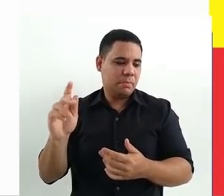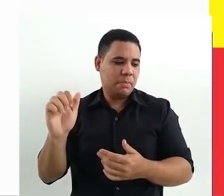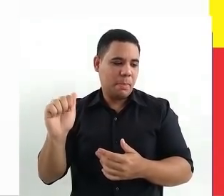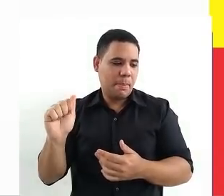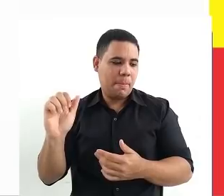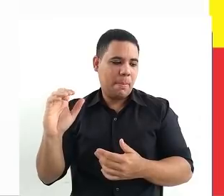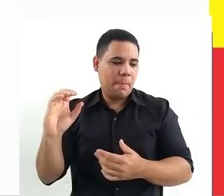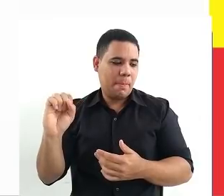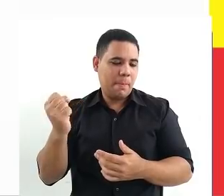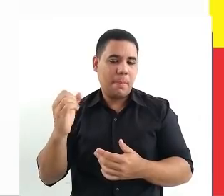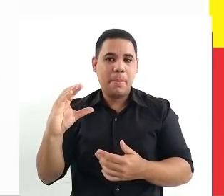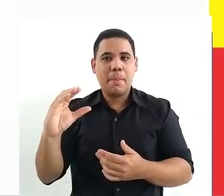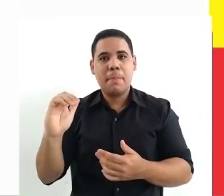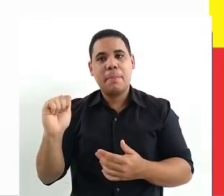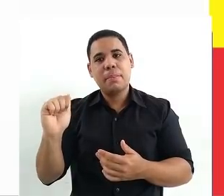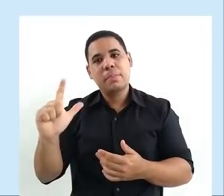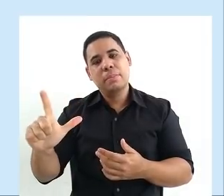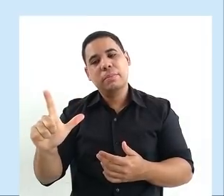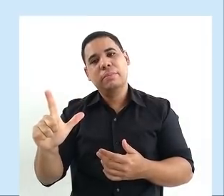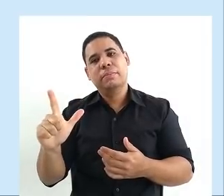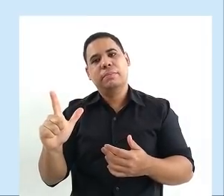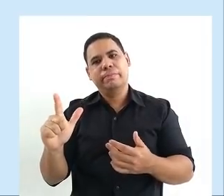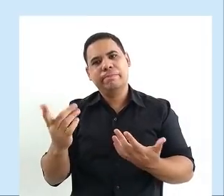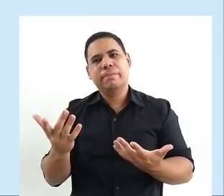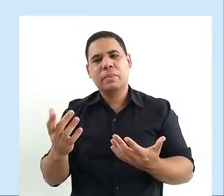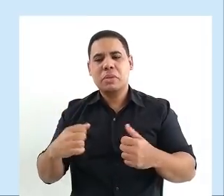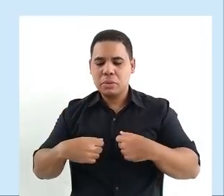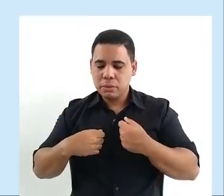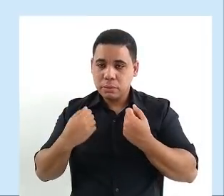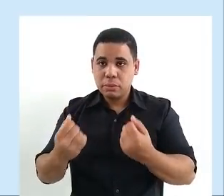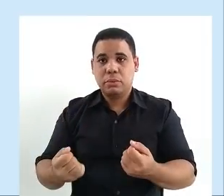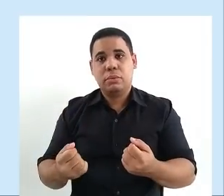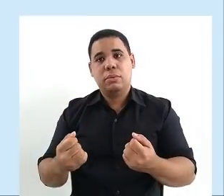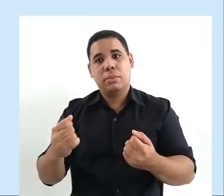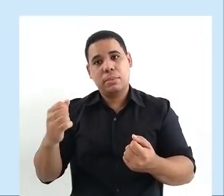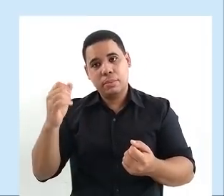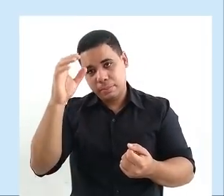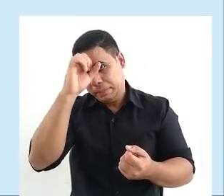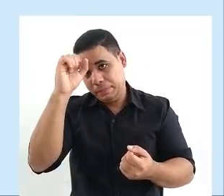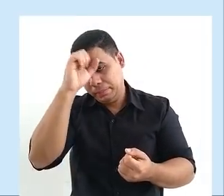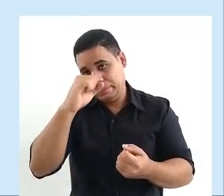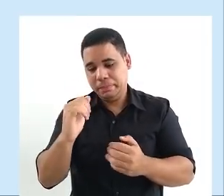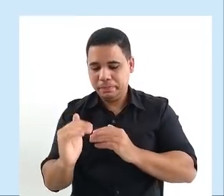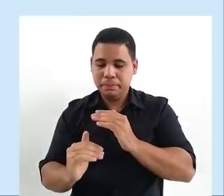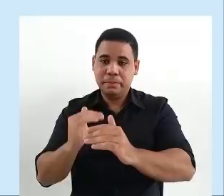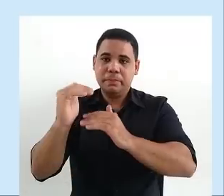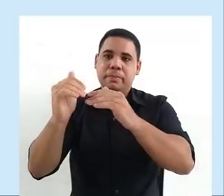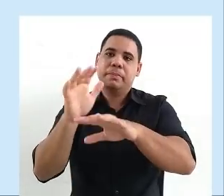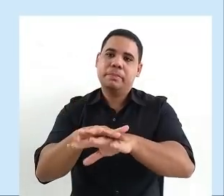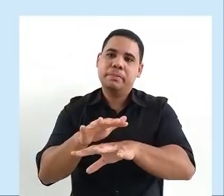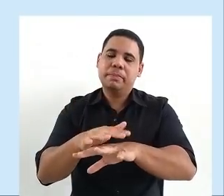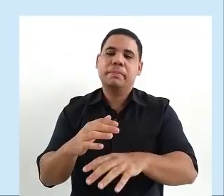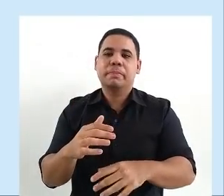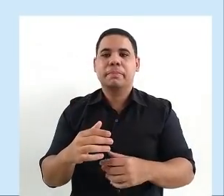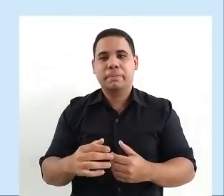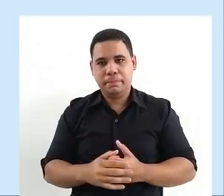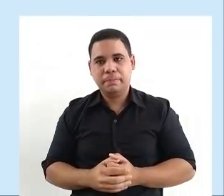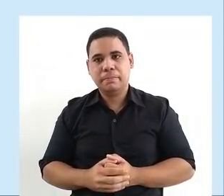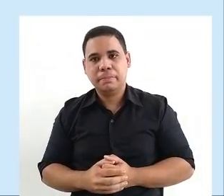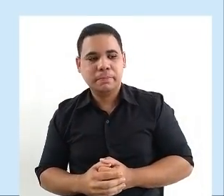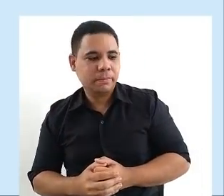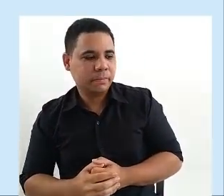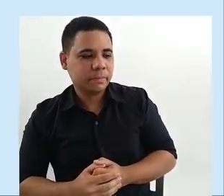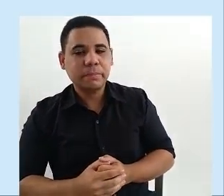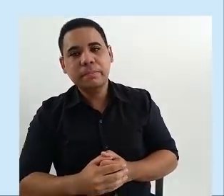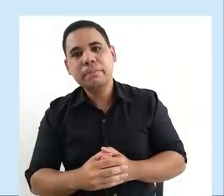axiomas, definições e teoremas, ou seja, ele estava organizando tudo isso que a gente está estudando hoje. Agora, uma curiosidade